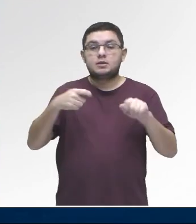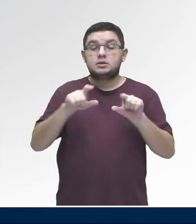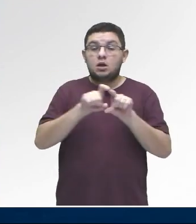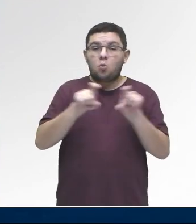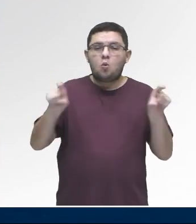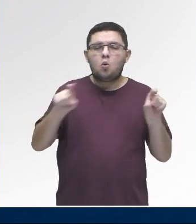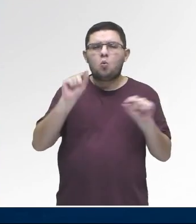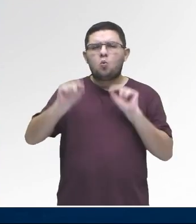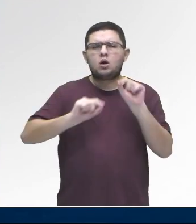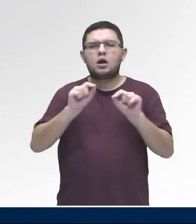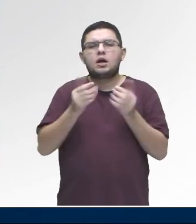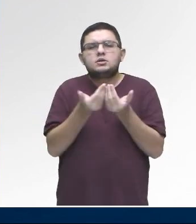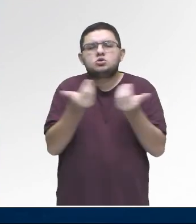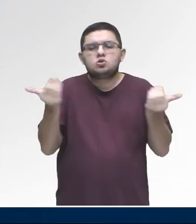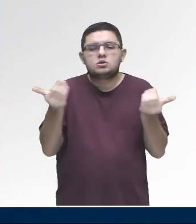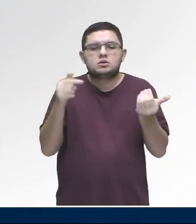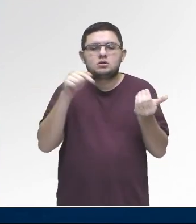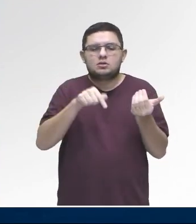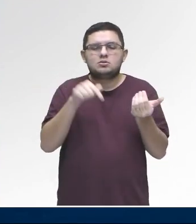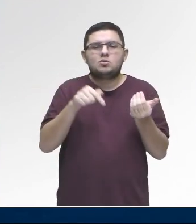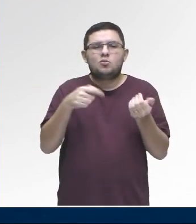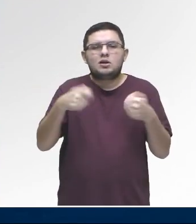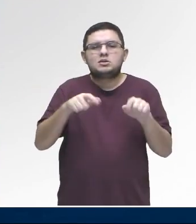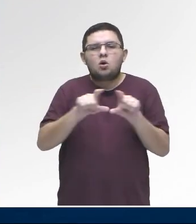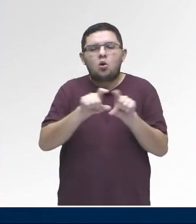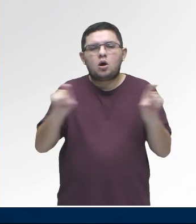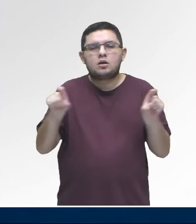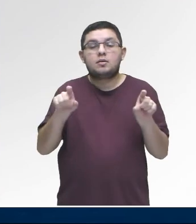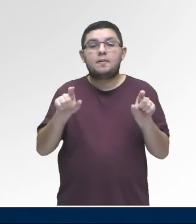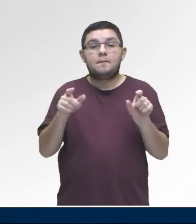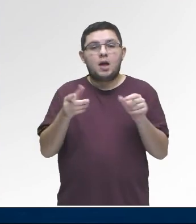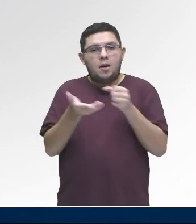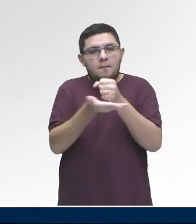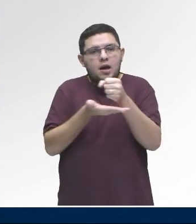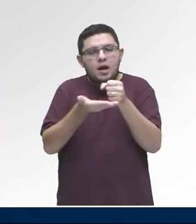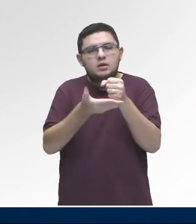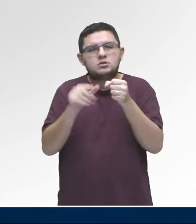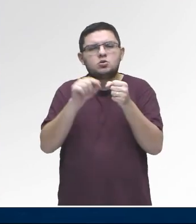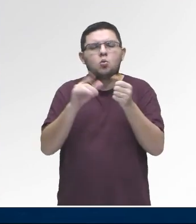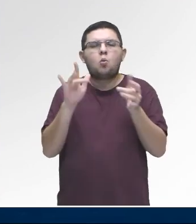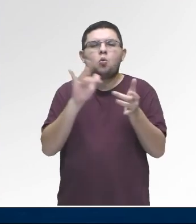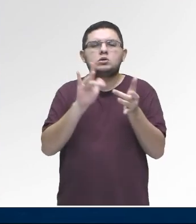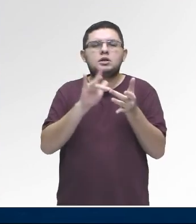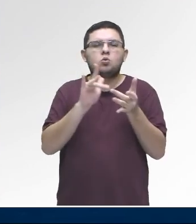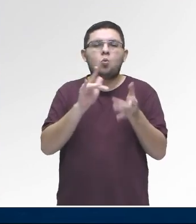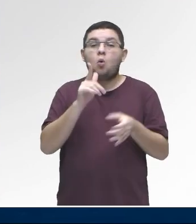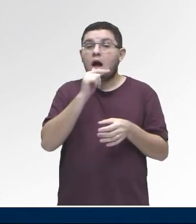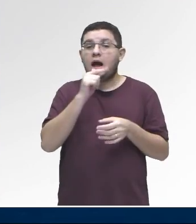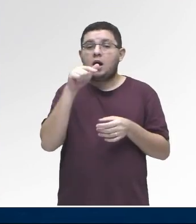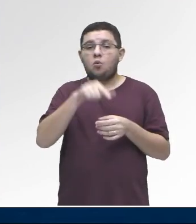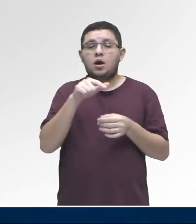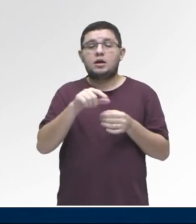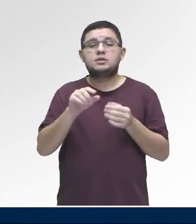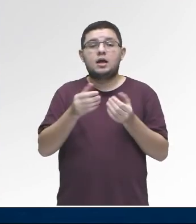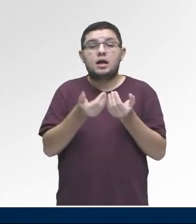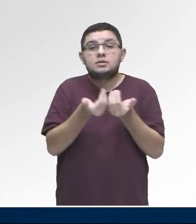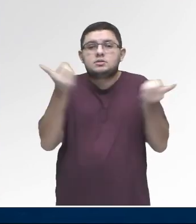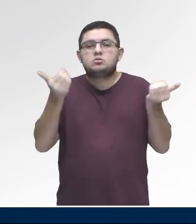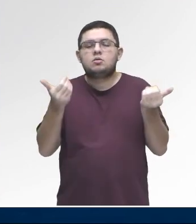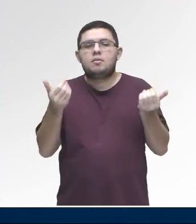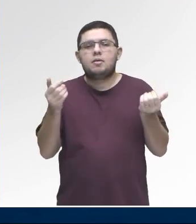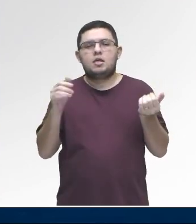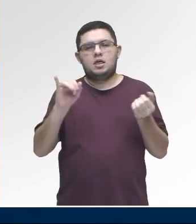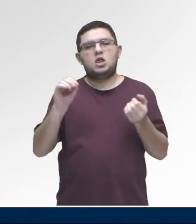equacionar a dissociação. Pegar a base, colocar em contato com a água e liberar os